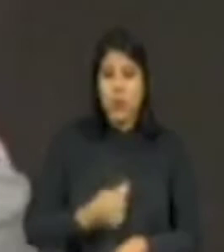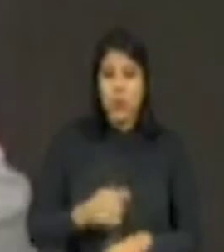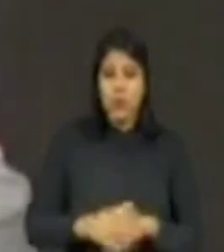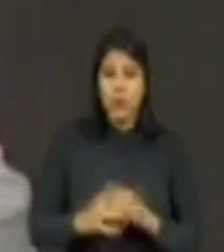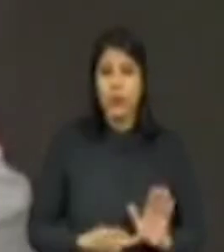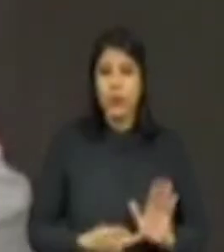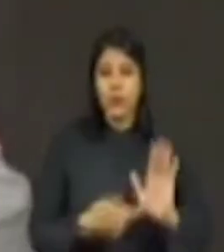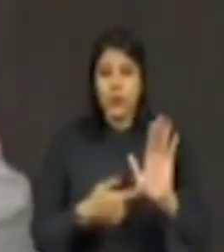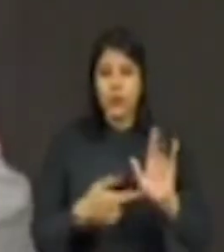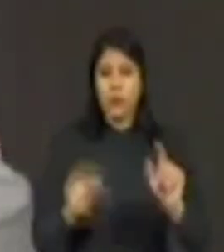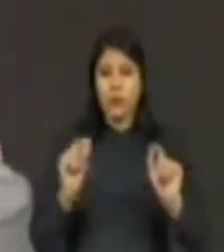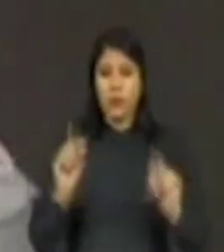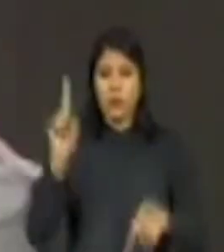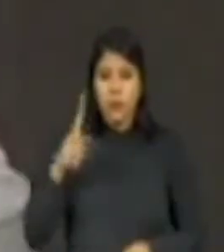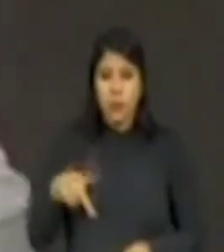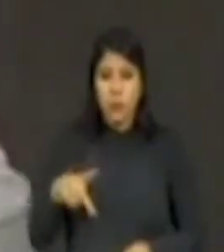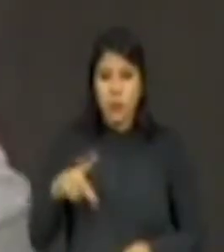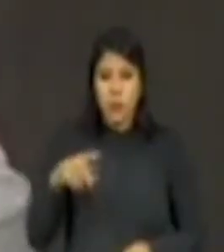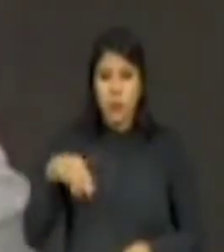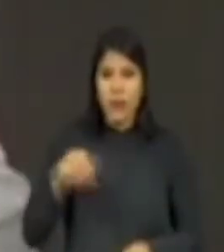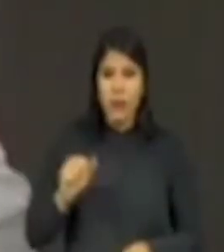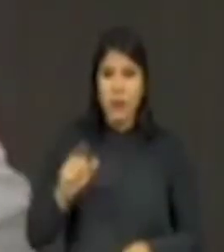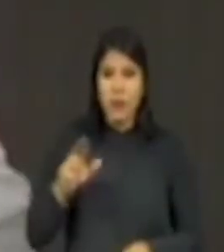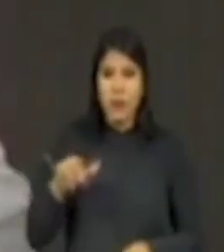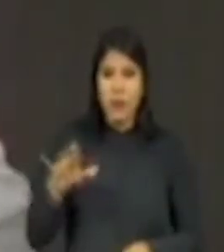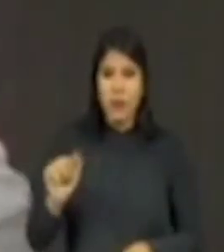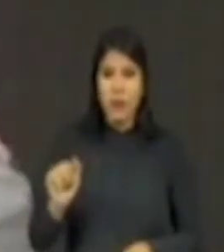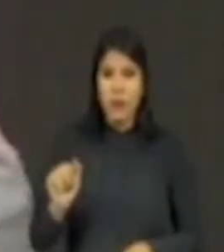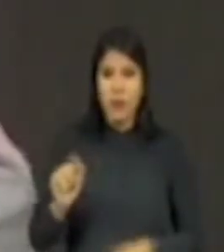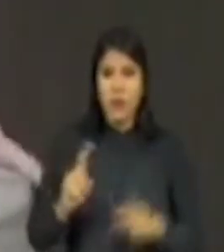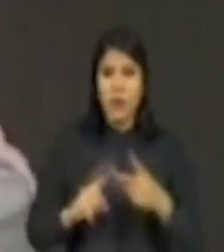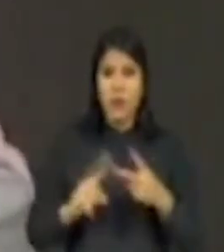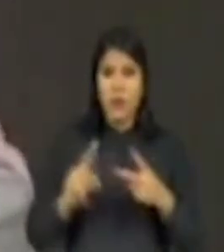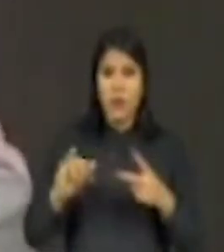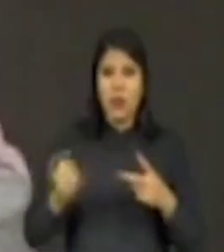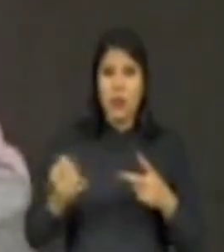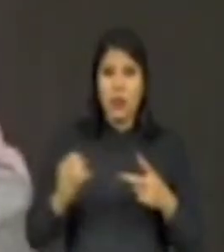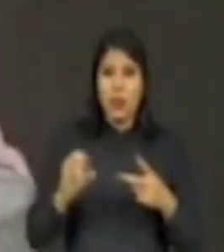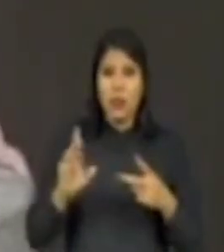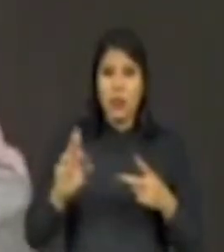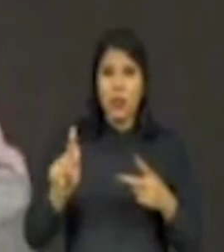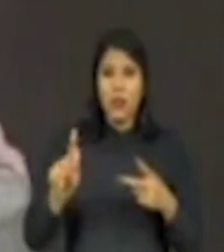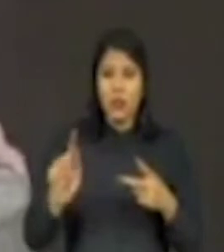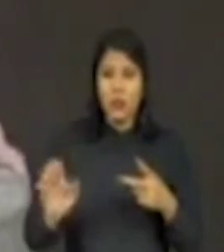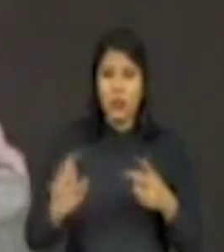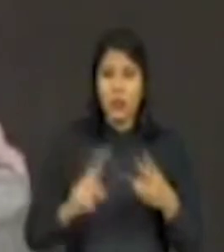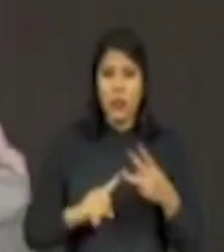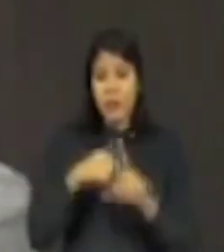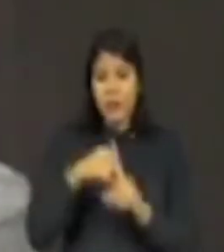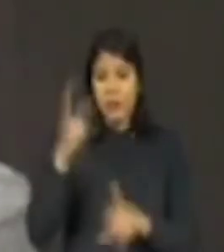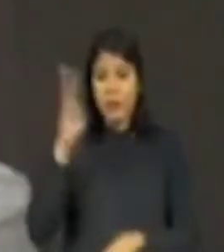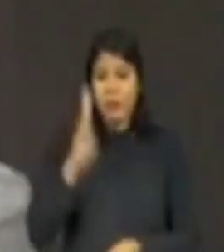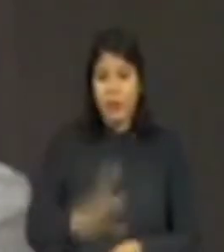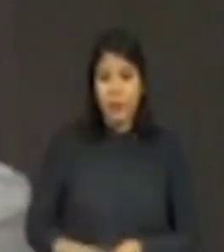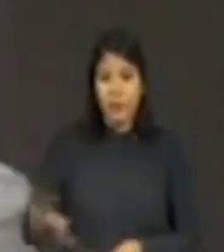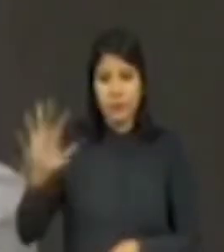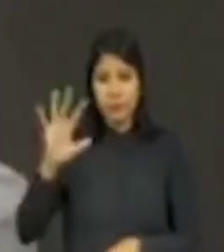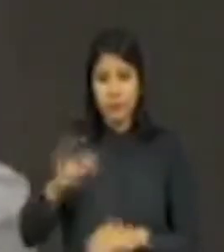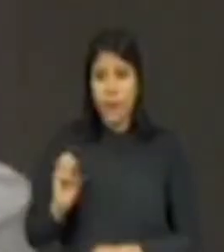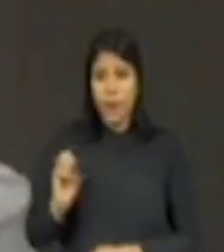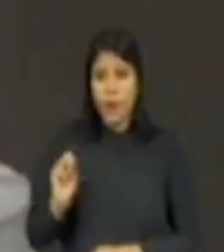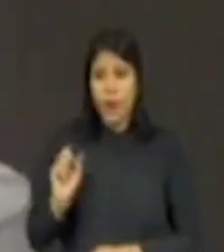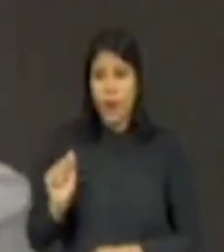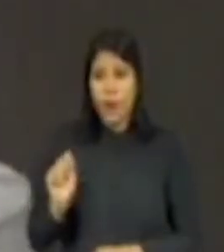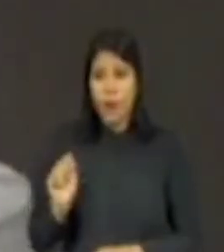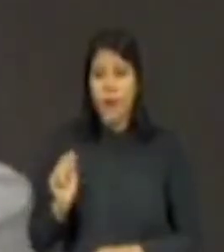a que eu destacaria ex Professora Maria Luiza Fontenelle Jorge Paiva Célia Zanetti e tantos outros ultimamente